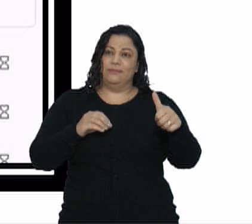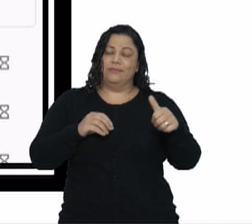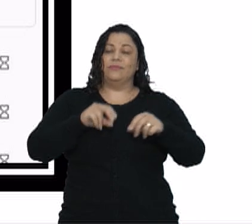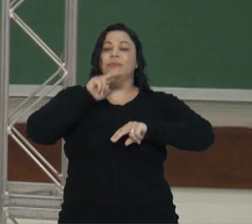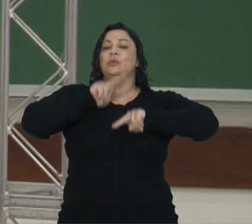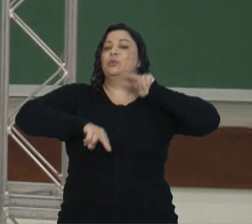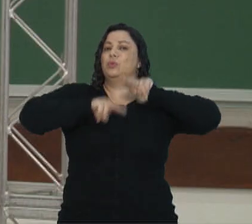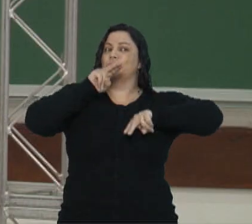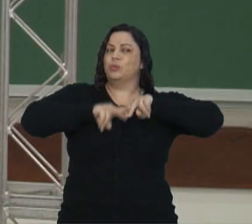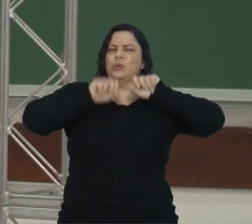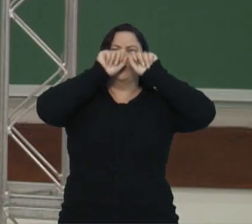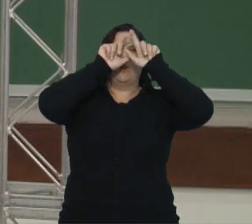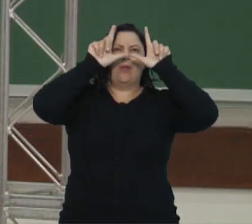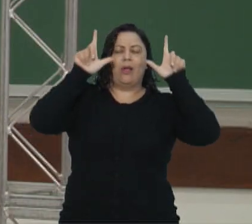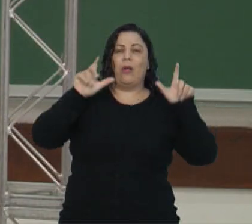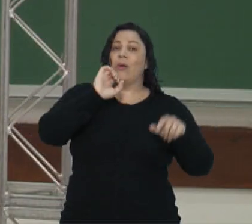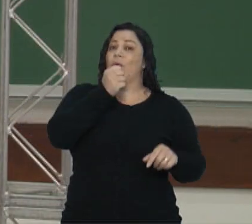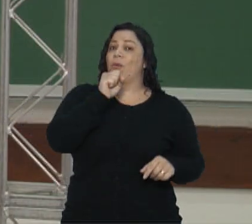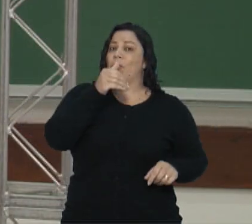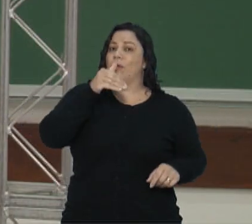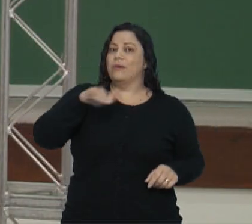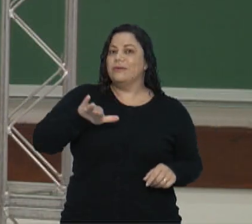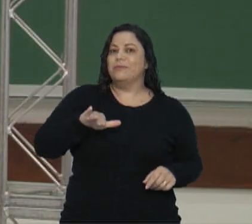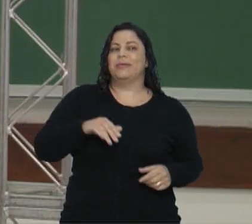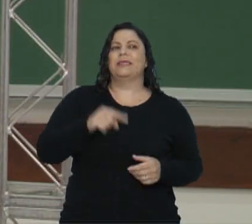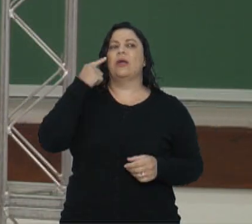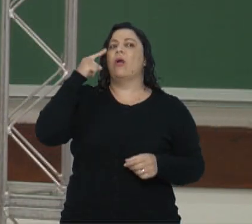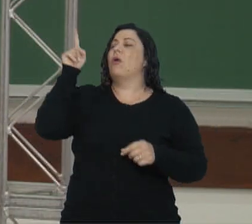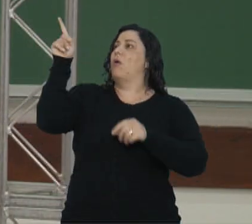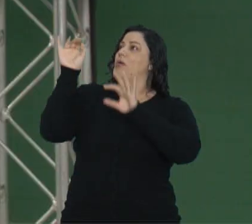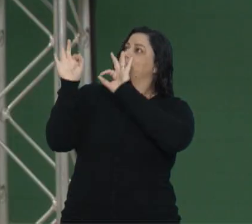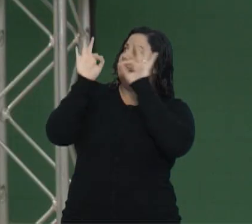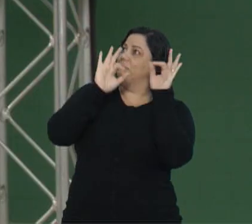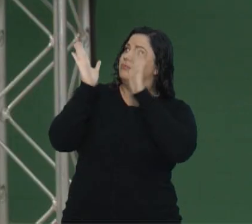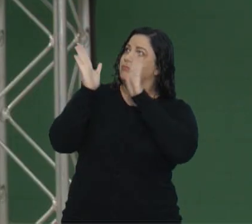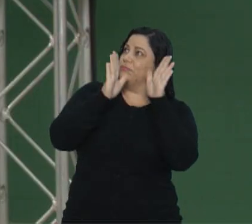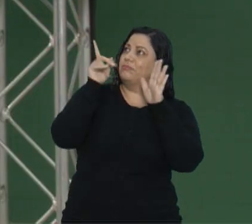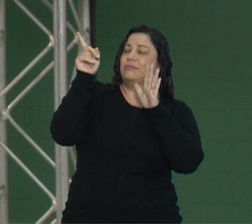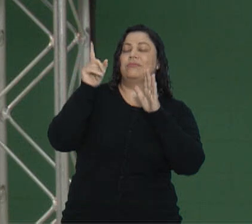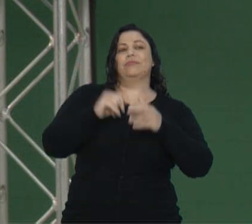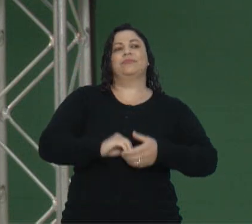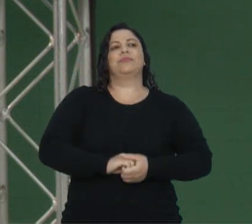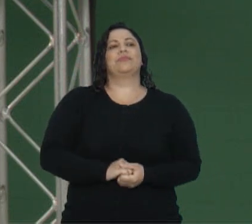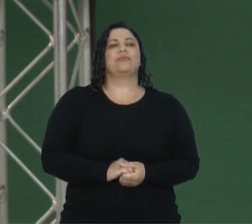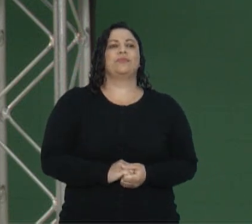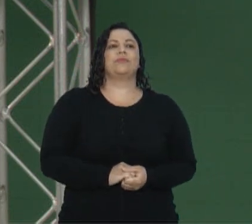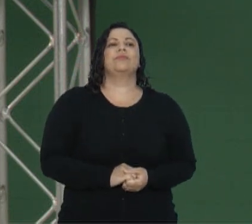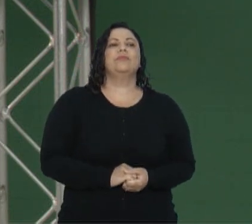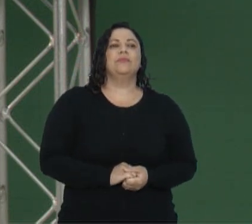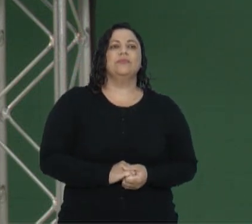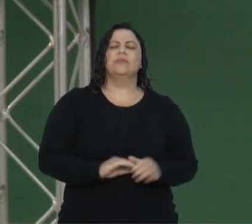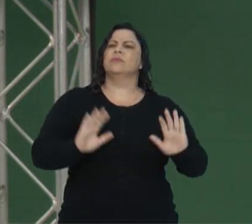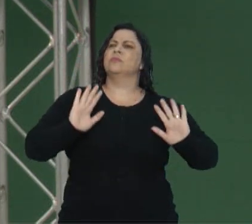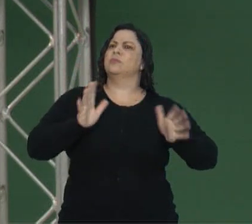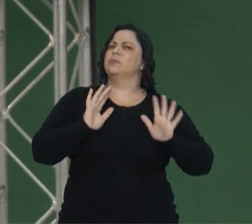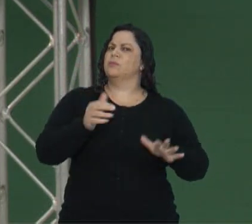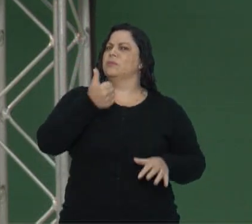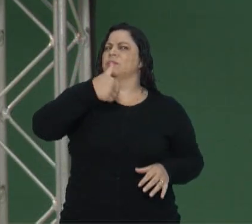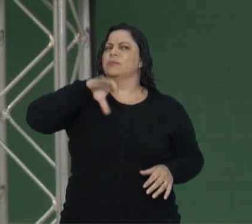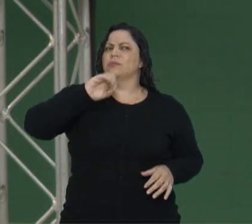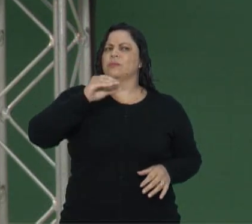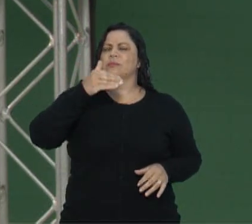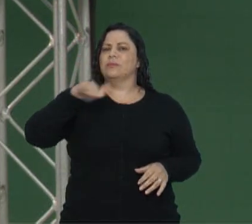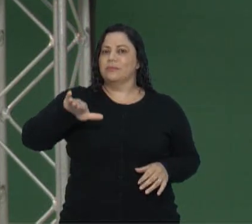acordei às 8h30, tá? Eu coloquei aqui para você, ó. Acordei 8h30 da manhã e eram já 10 horas e